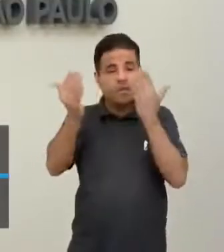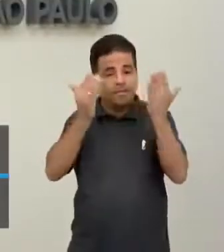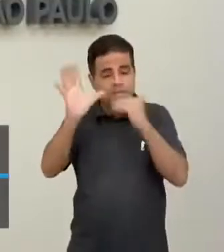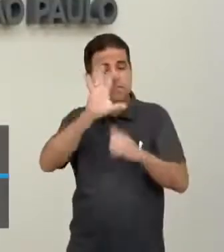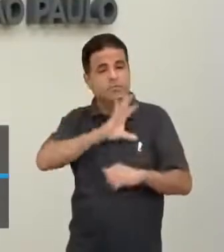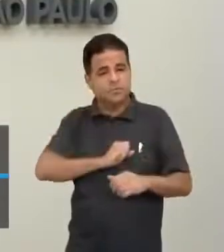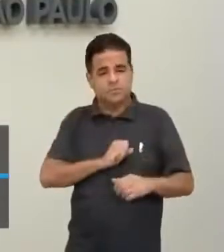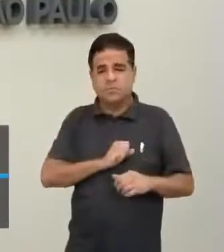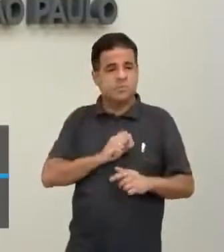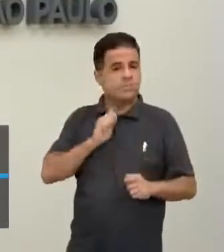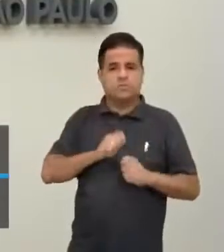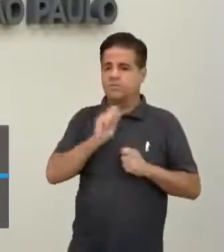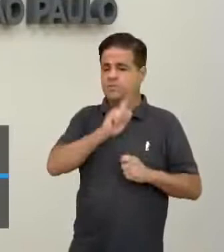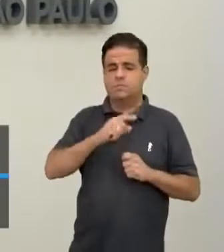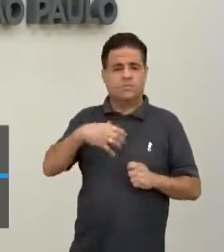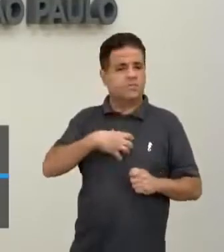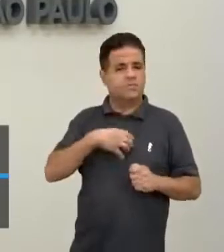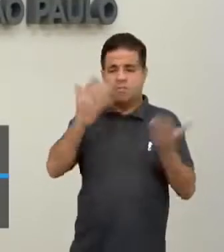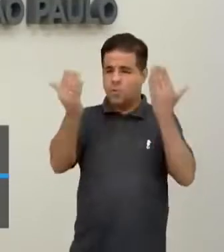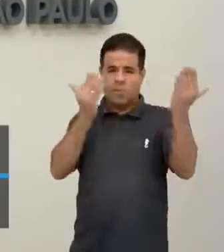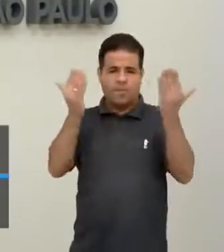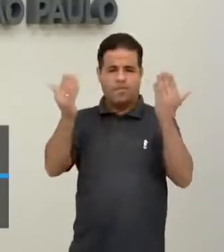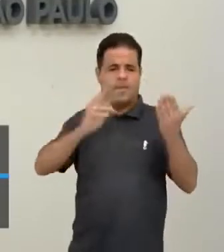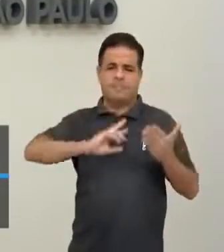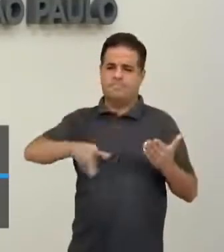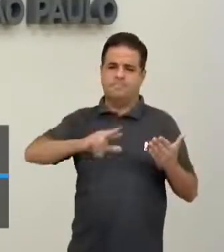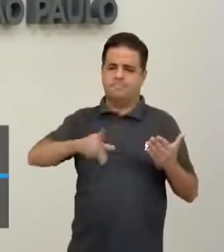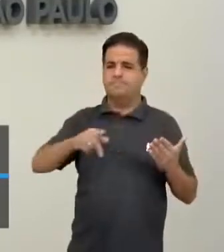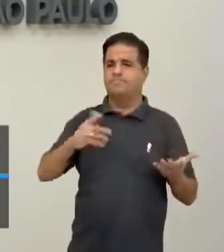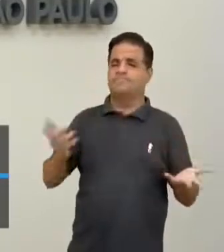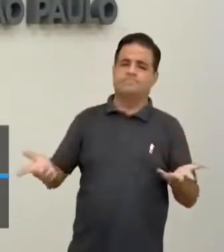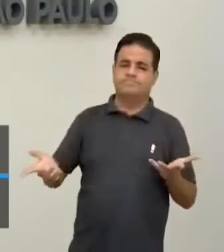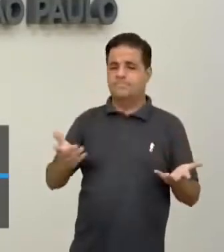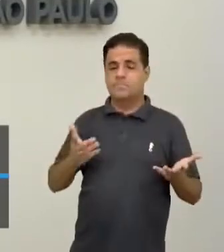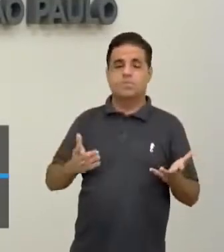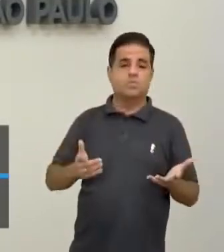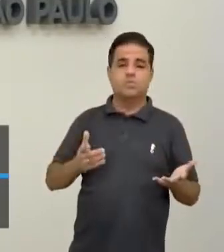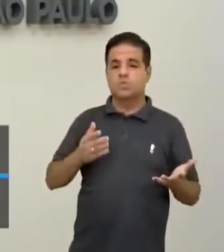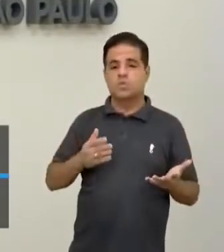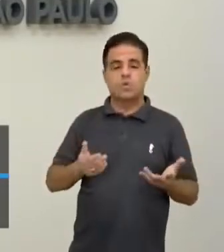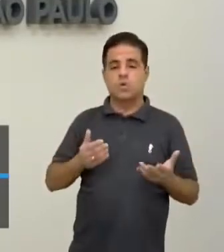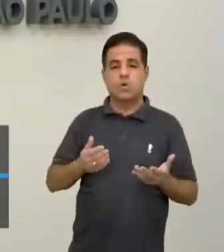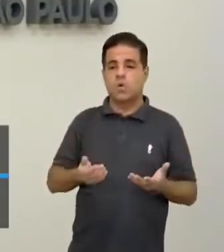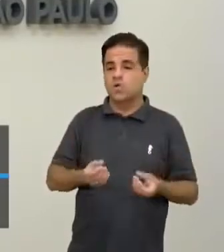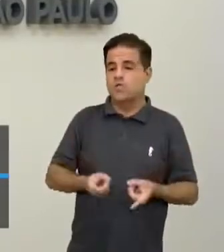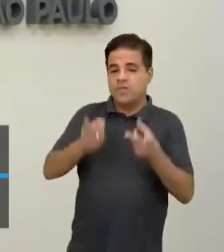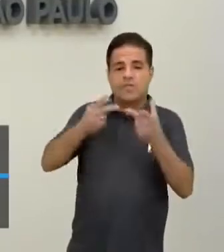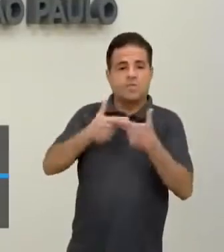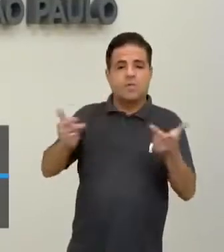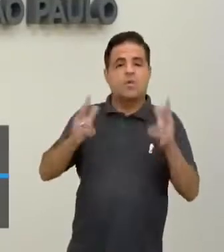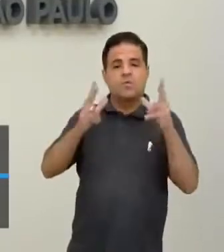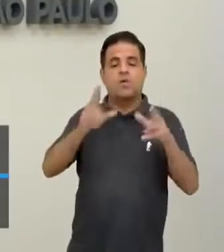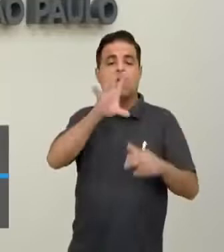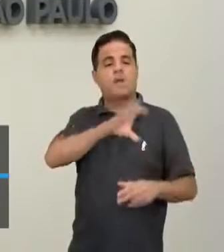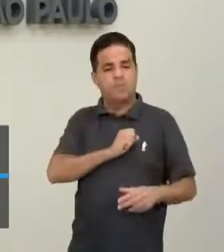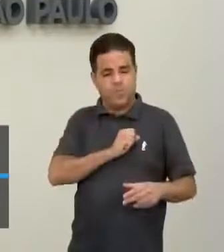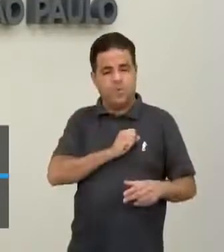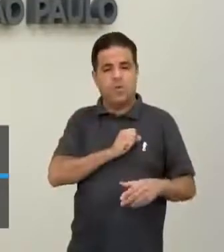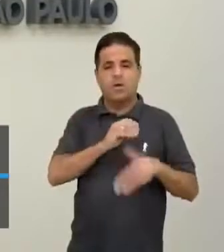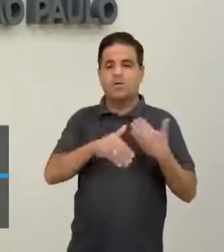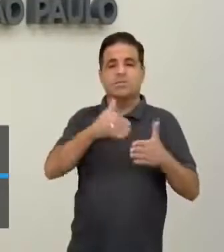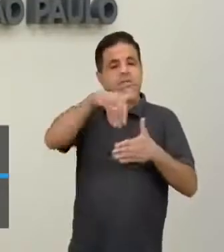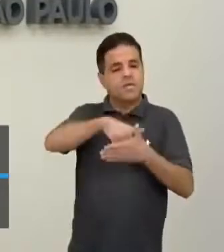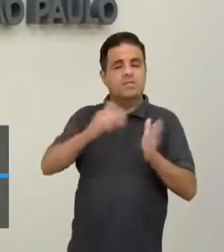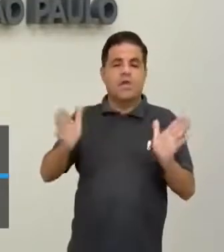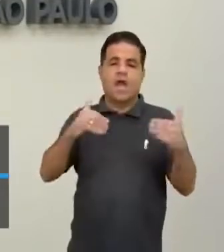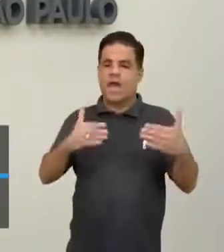chocolate. Só que não fez isso de forma a comparar, né, Pro? Tipo, eu estou vendendo uma coisa que é igual amor dentro de